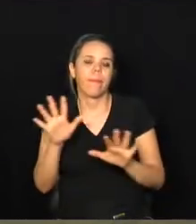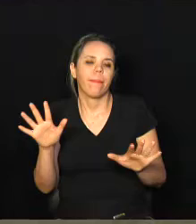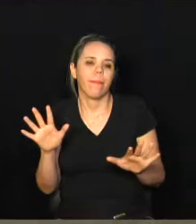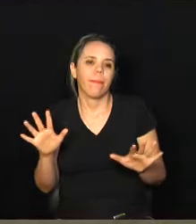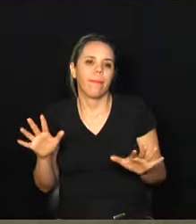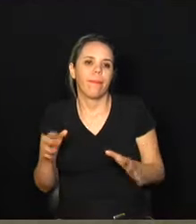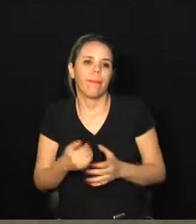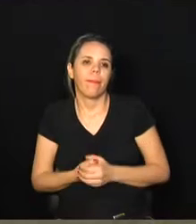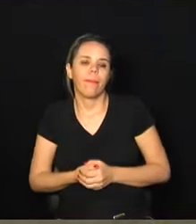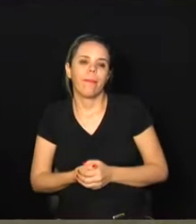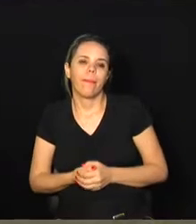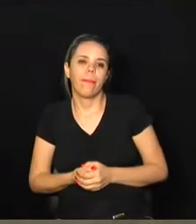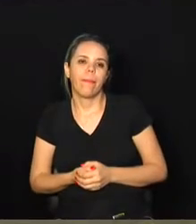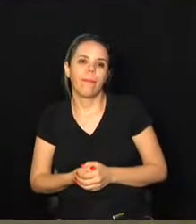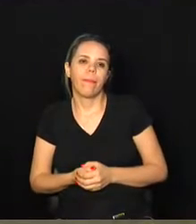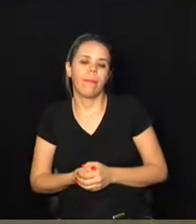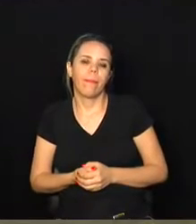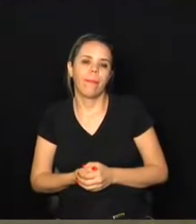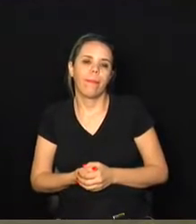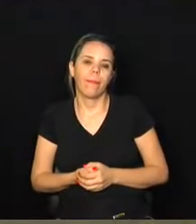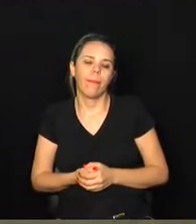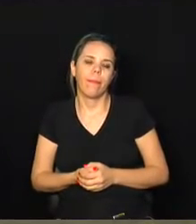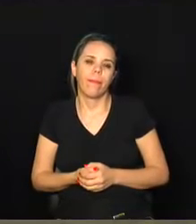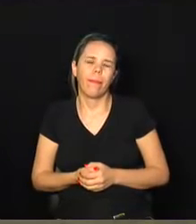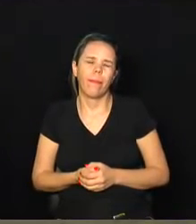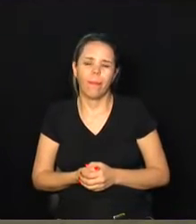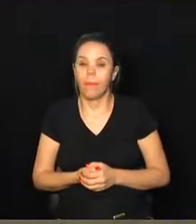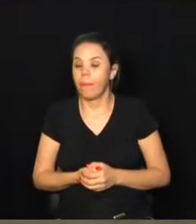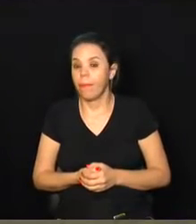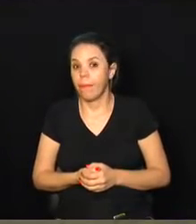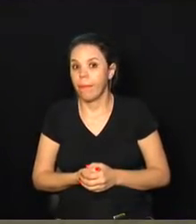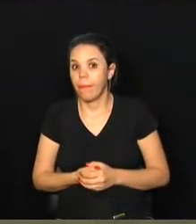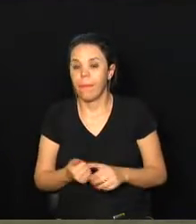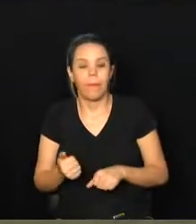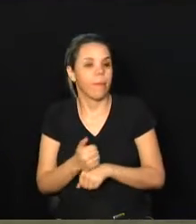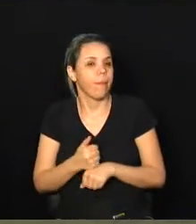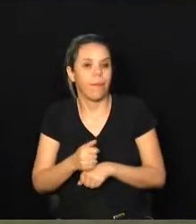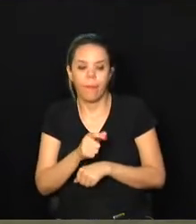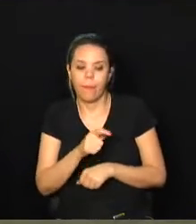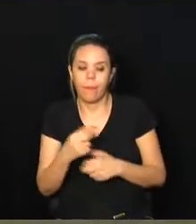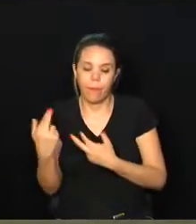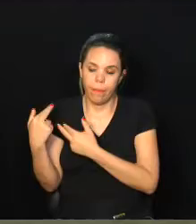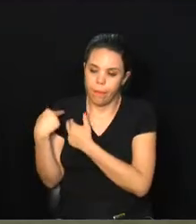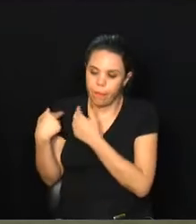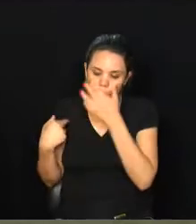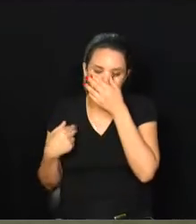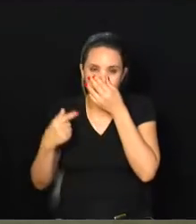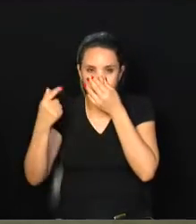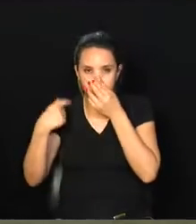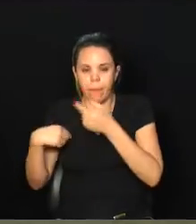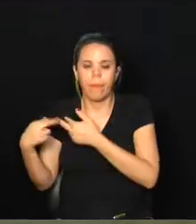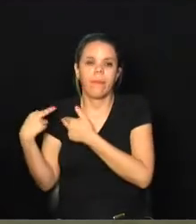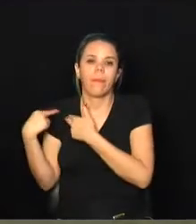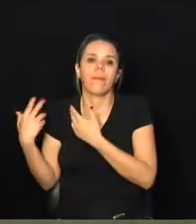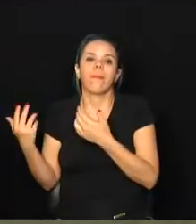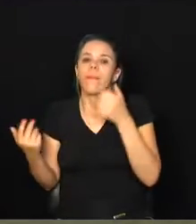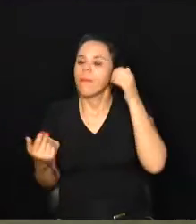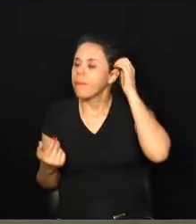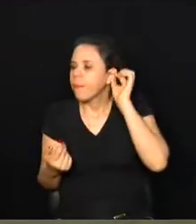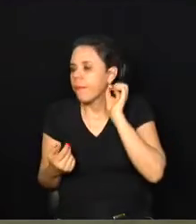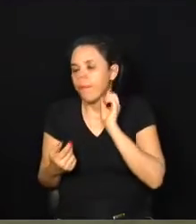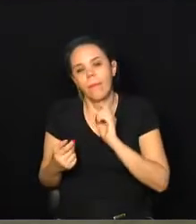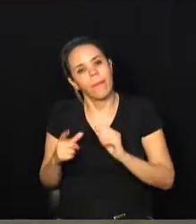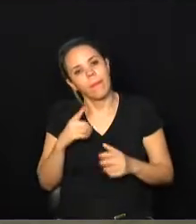válida. Não deixar-se para o profissional responsável. Eu sou responsável, mas desde que